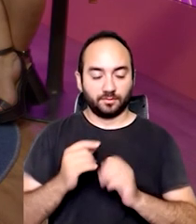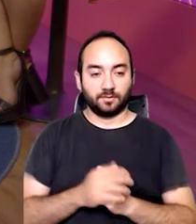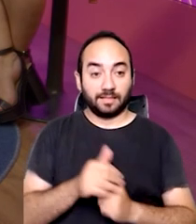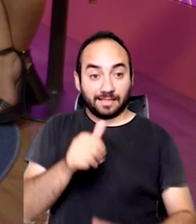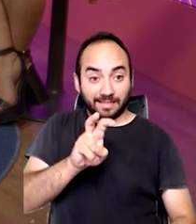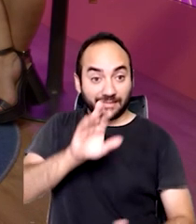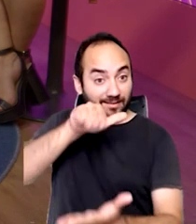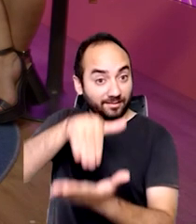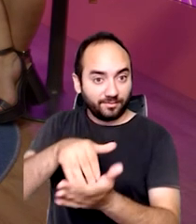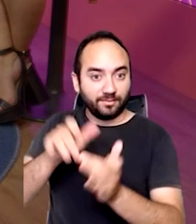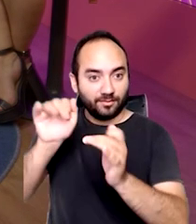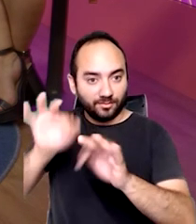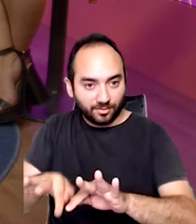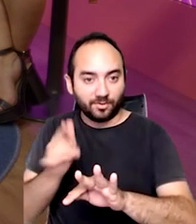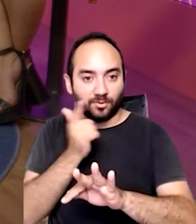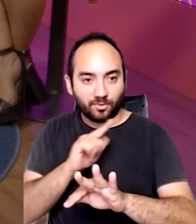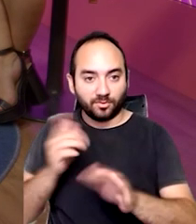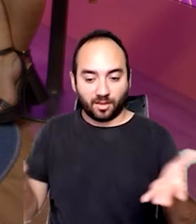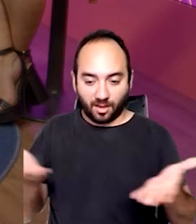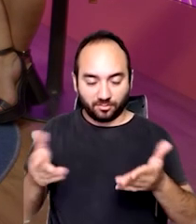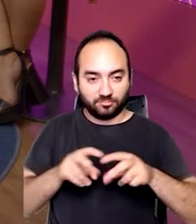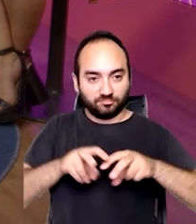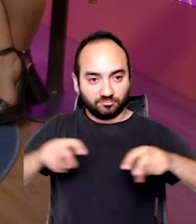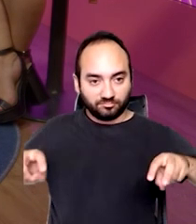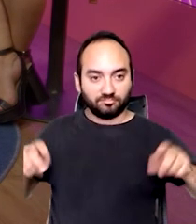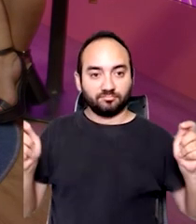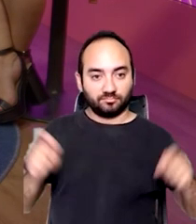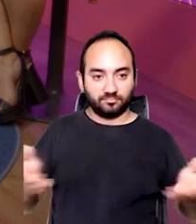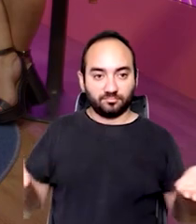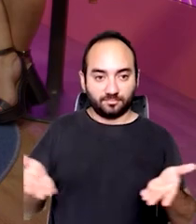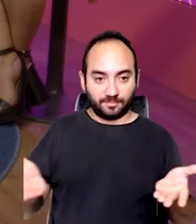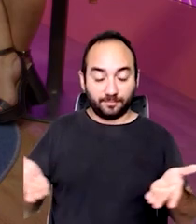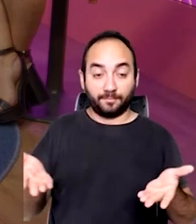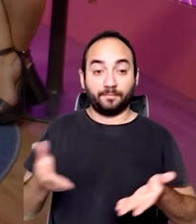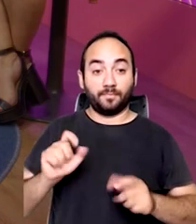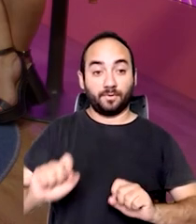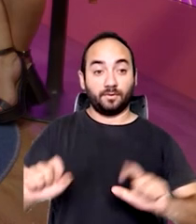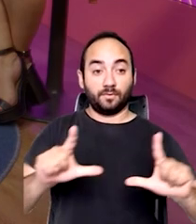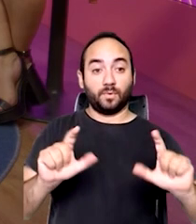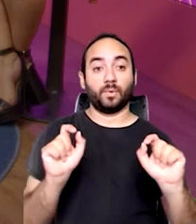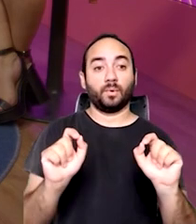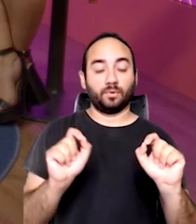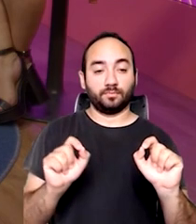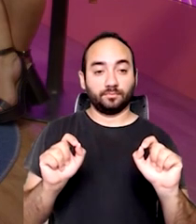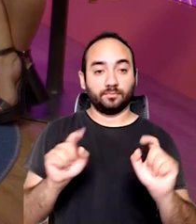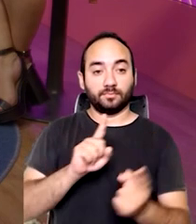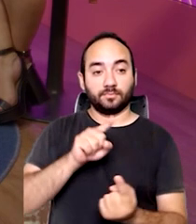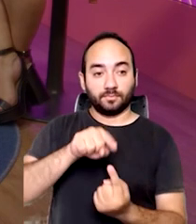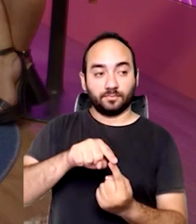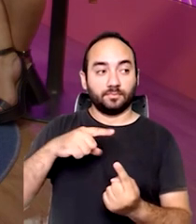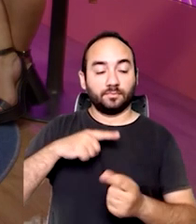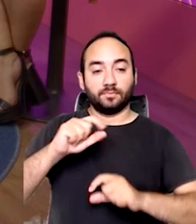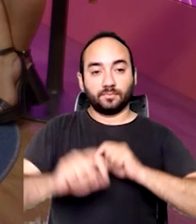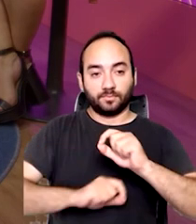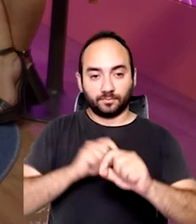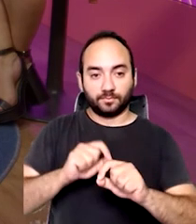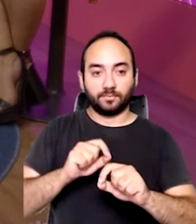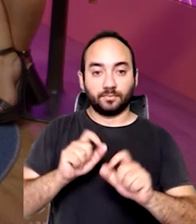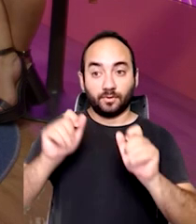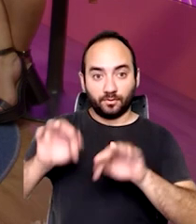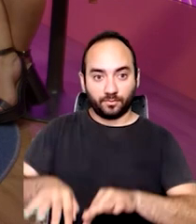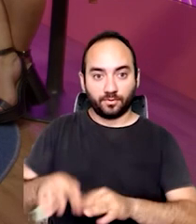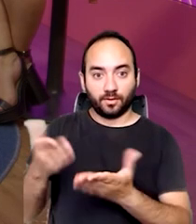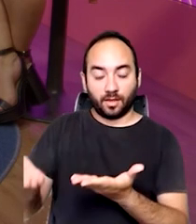as 15 finalistas estiveram aqui conosco hoje e agora neste programa estamos aqui com as